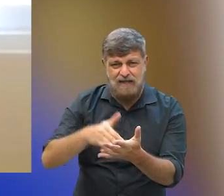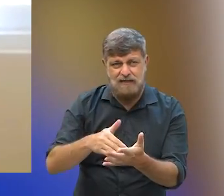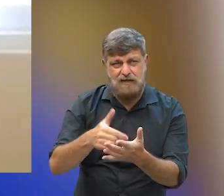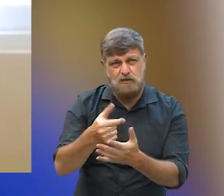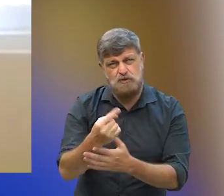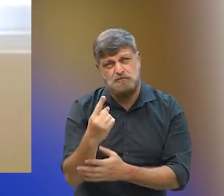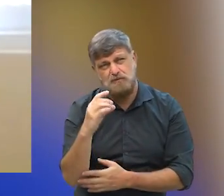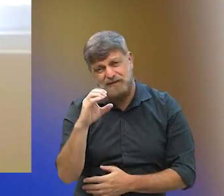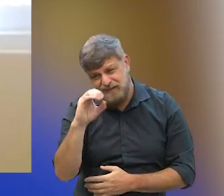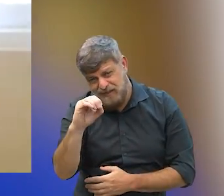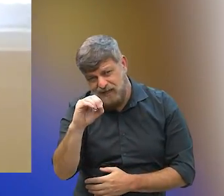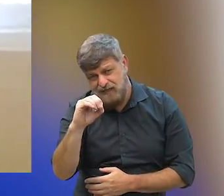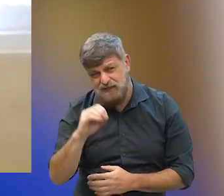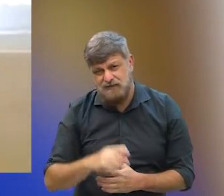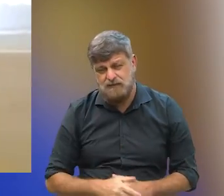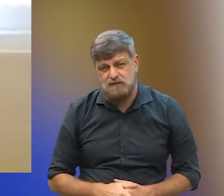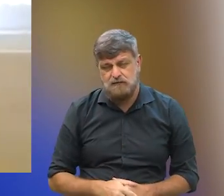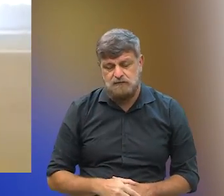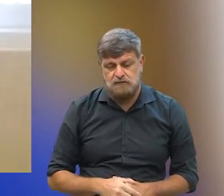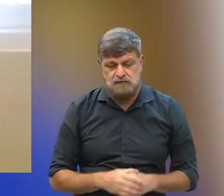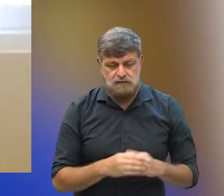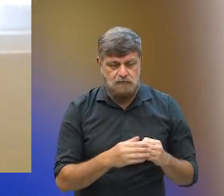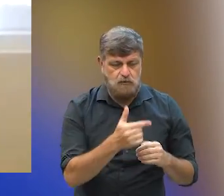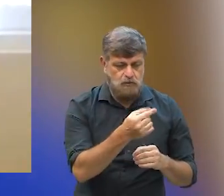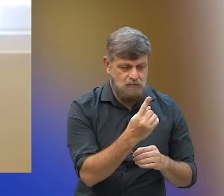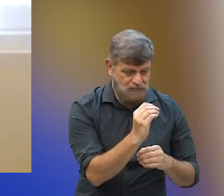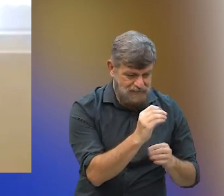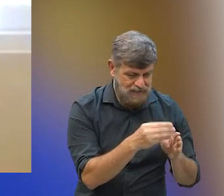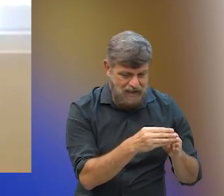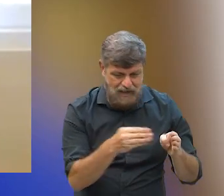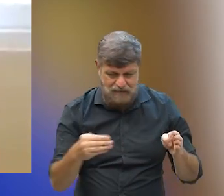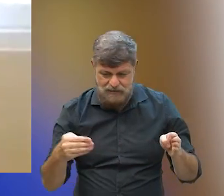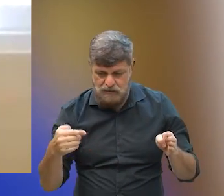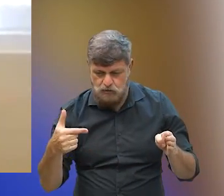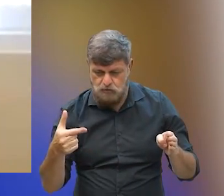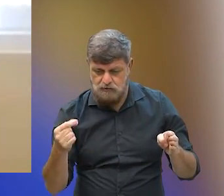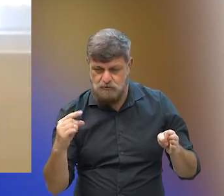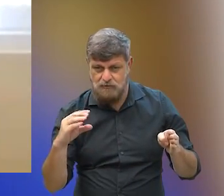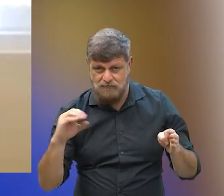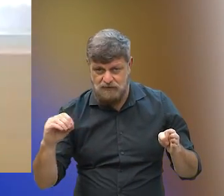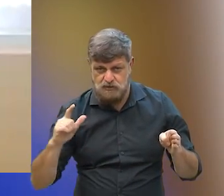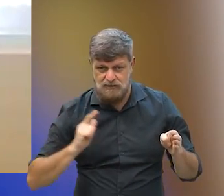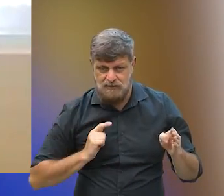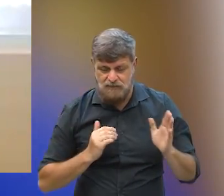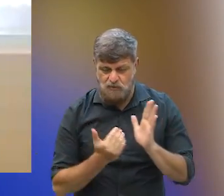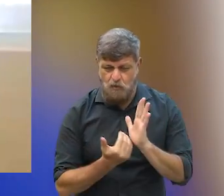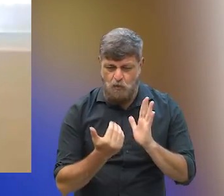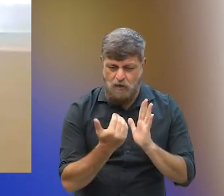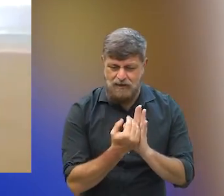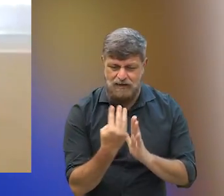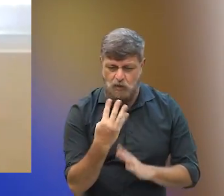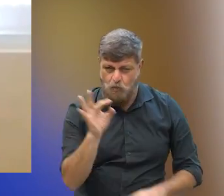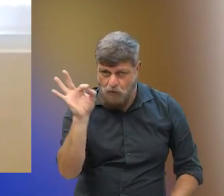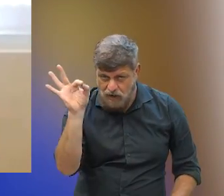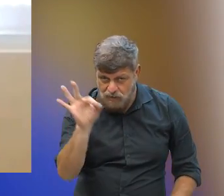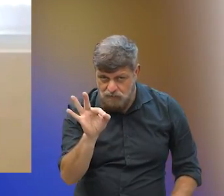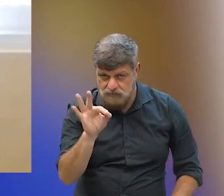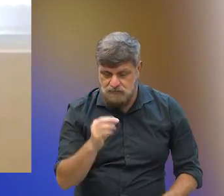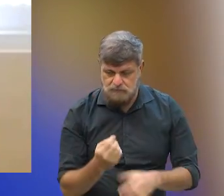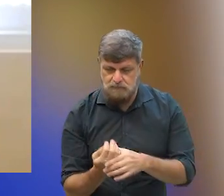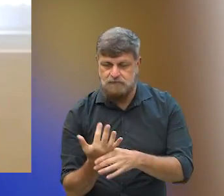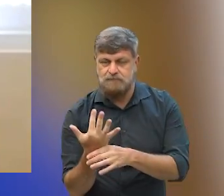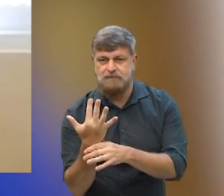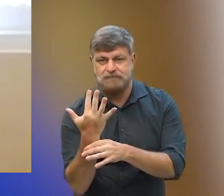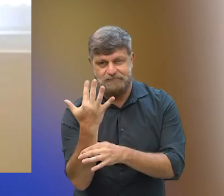2010, e 2010 a 2020, nós tivemos um acréscimo de 4% nas nossas